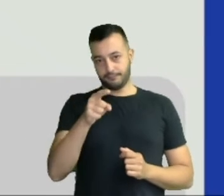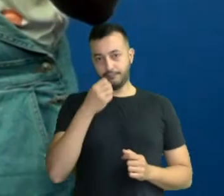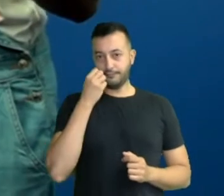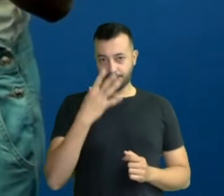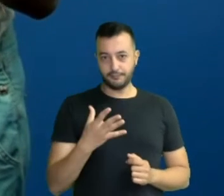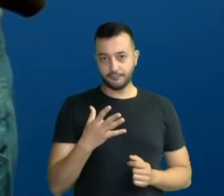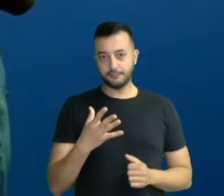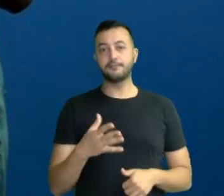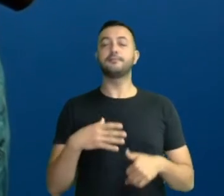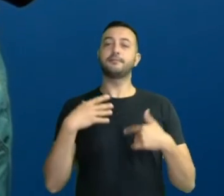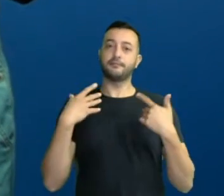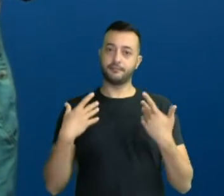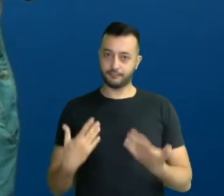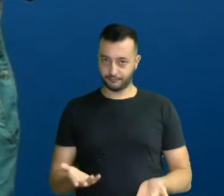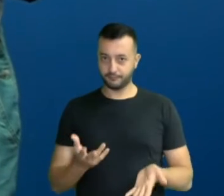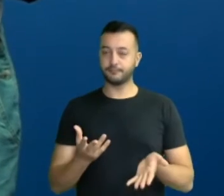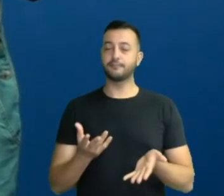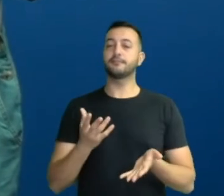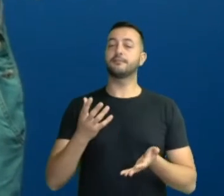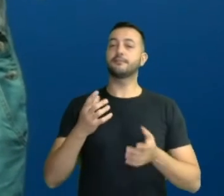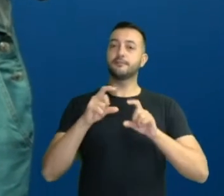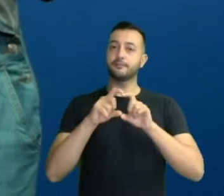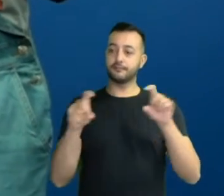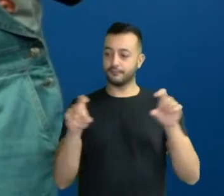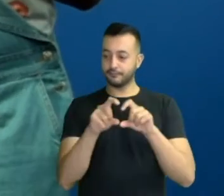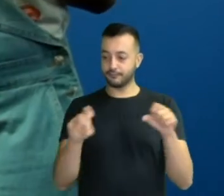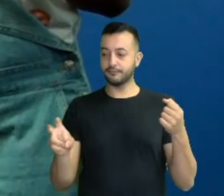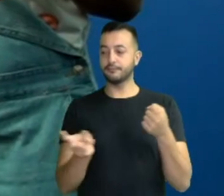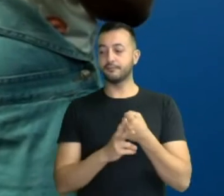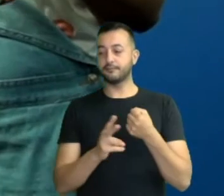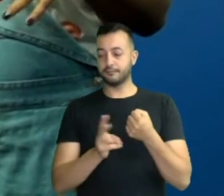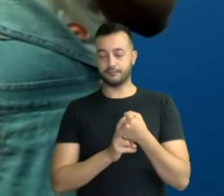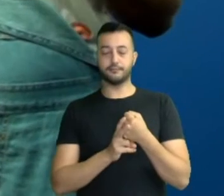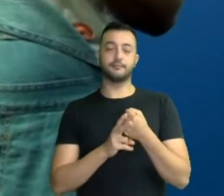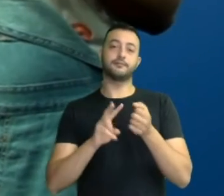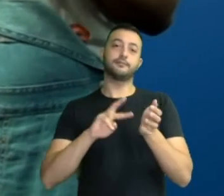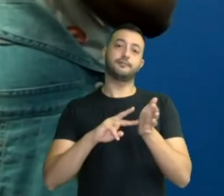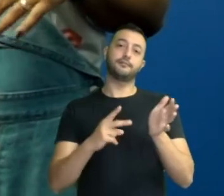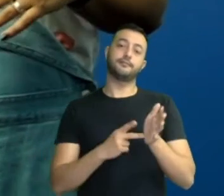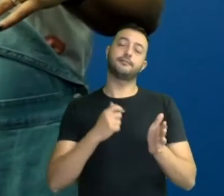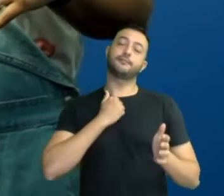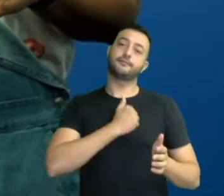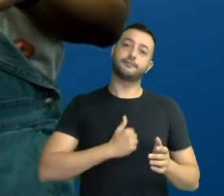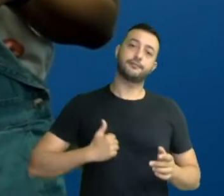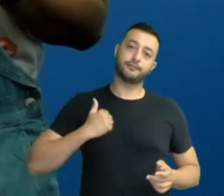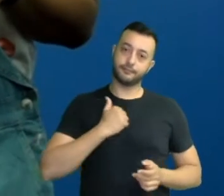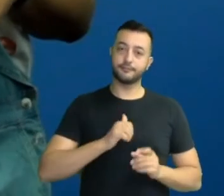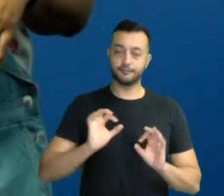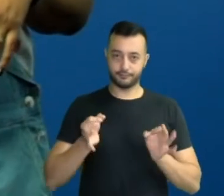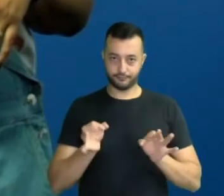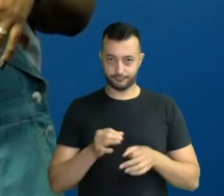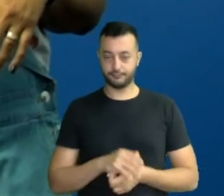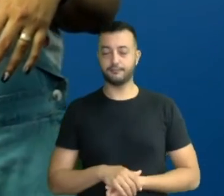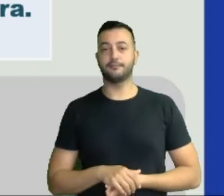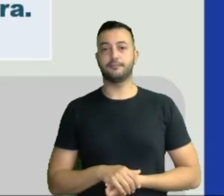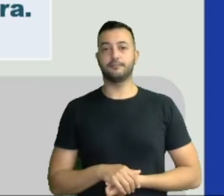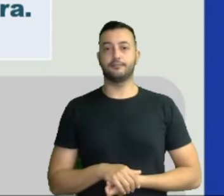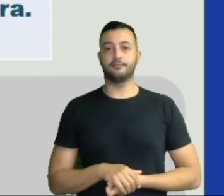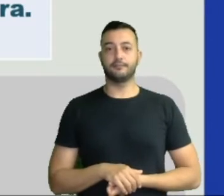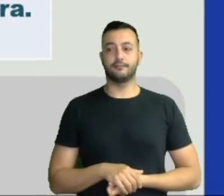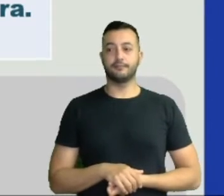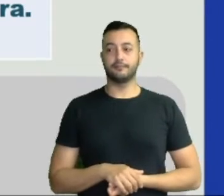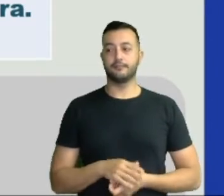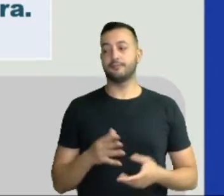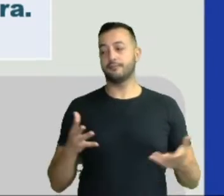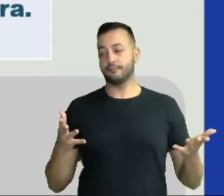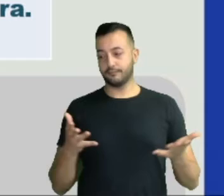bom? Então, nesse sentido, nessa expressão, o verbo echar significa ter saudade, tá certo?